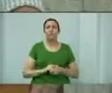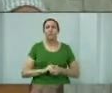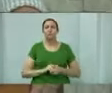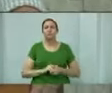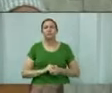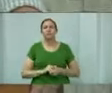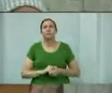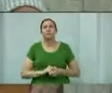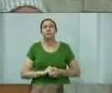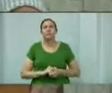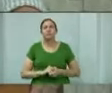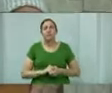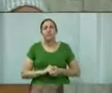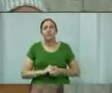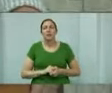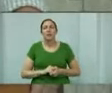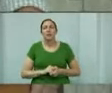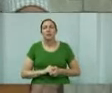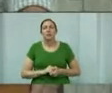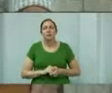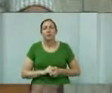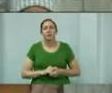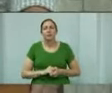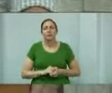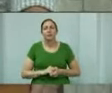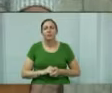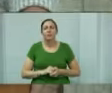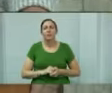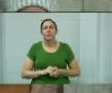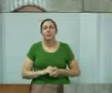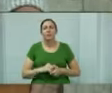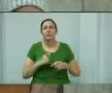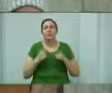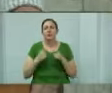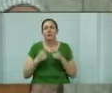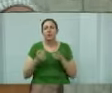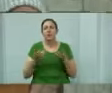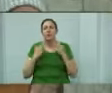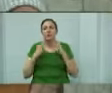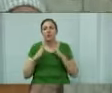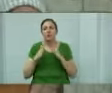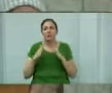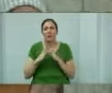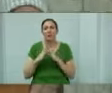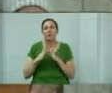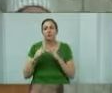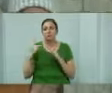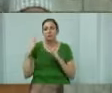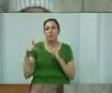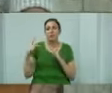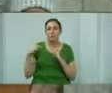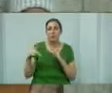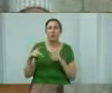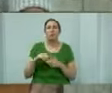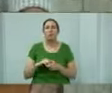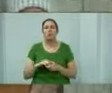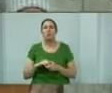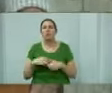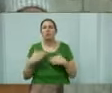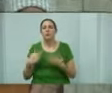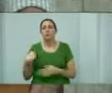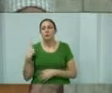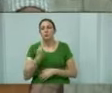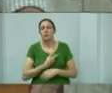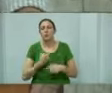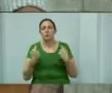saúde e educação, juntos. E o terceiro, eles querem achar uma casa para morar que caiba no orçamento dele. Então, nós vamos precisar sim,